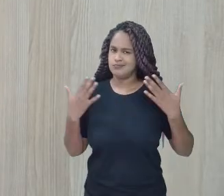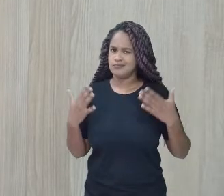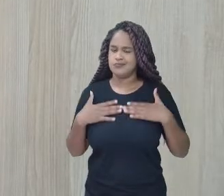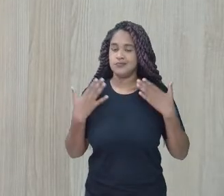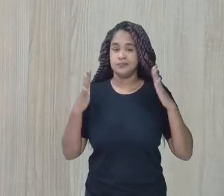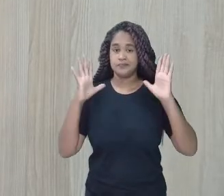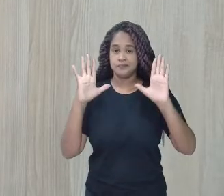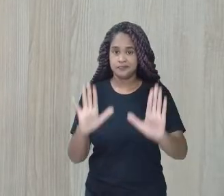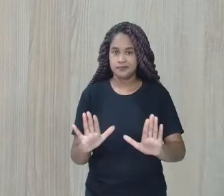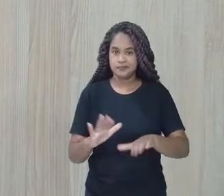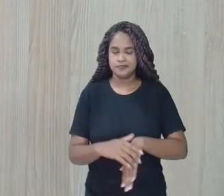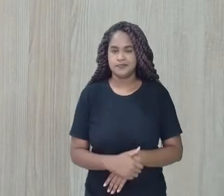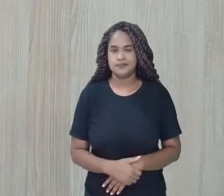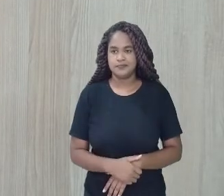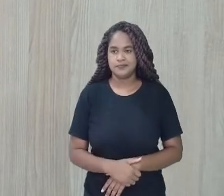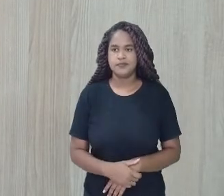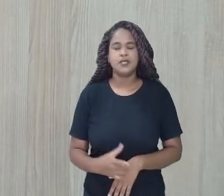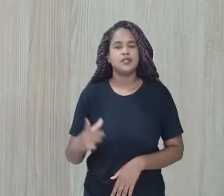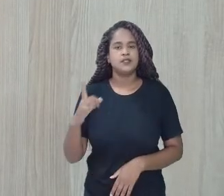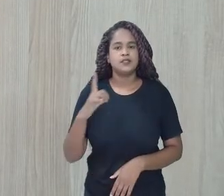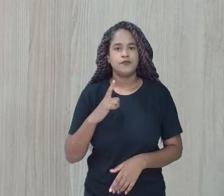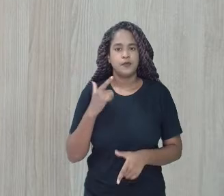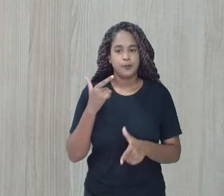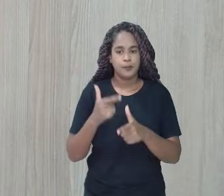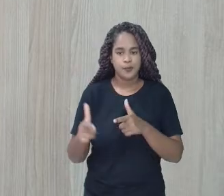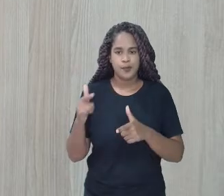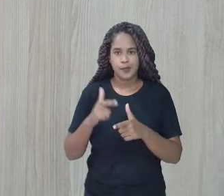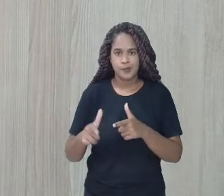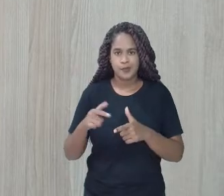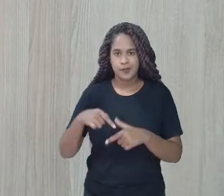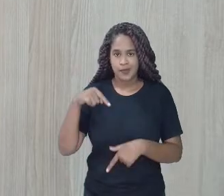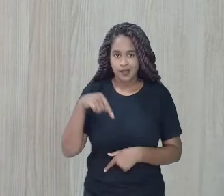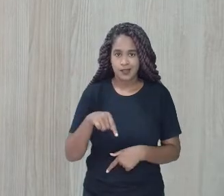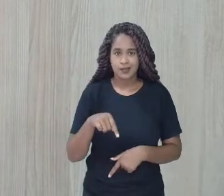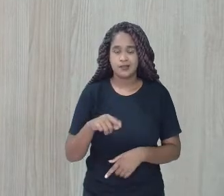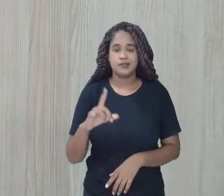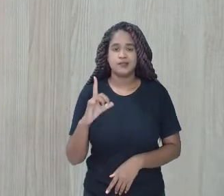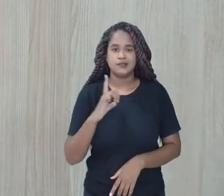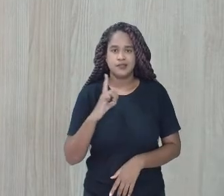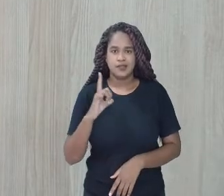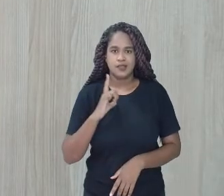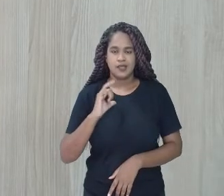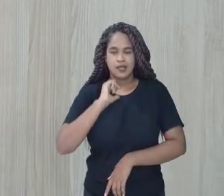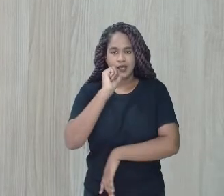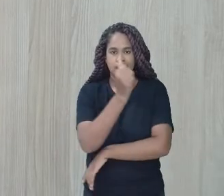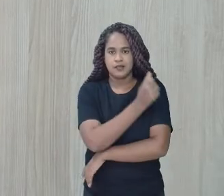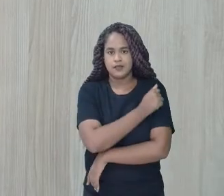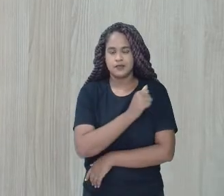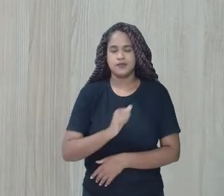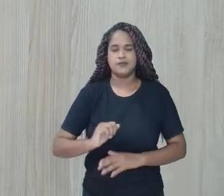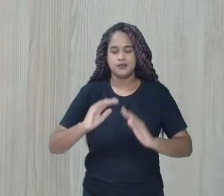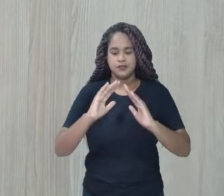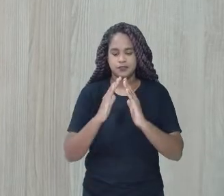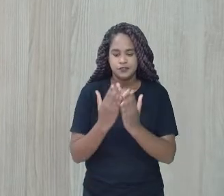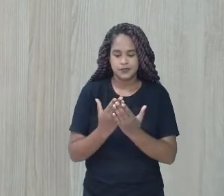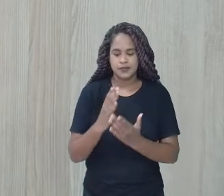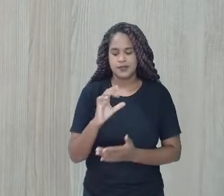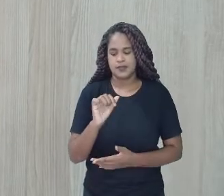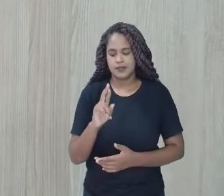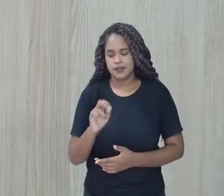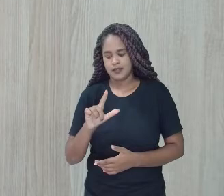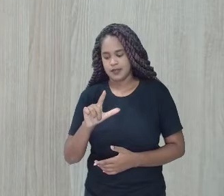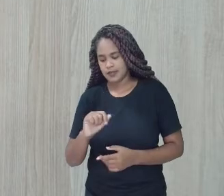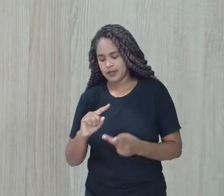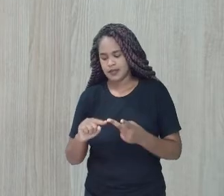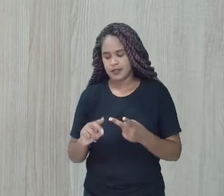só que teve um probleminha técnico aqui. Nós temos alunos da Escola Carla Patrícia, está